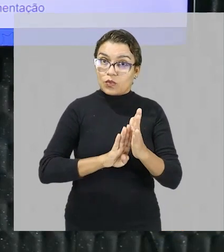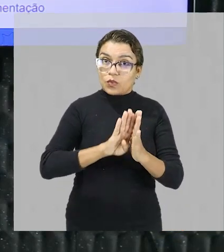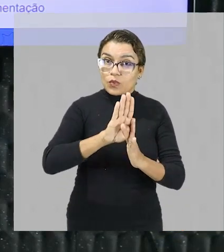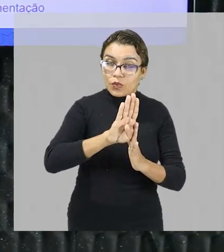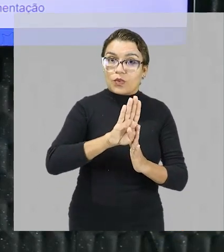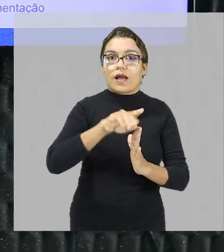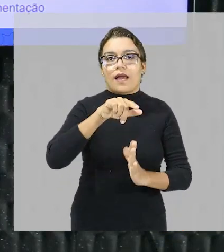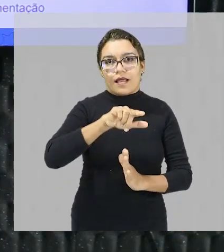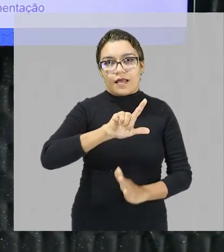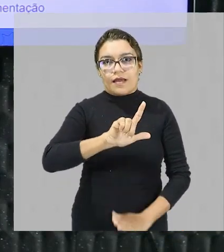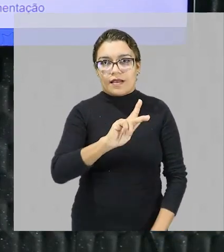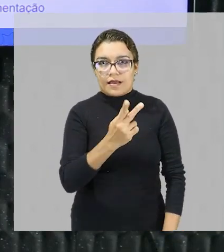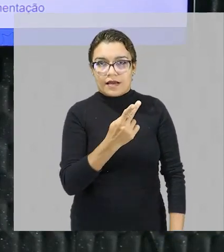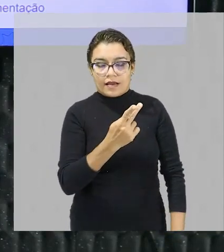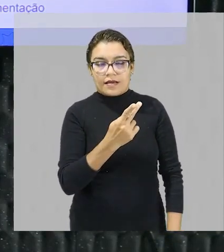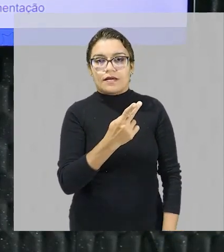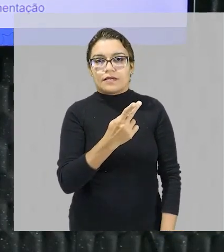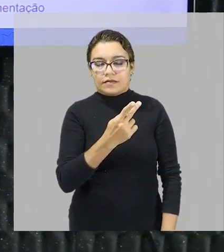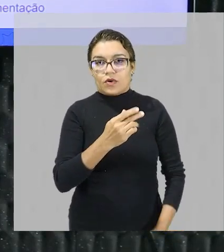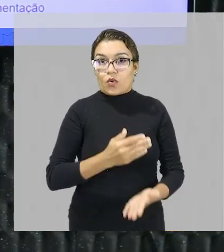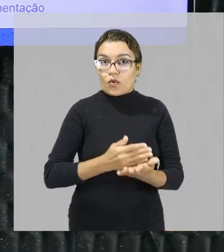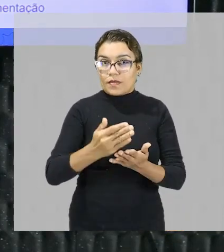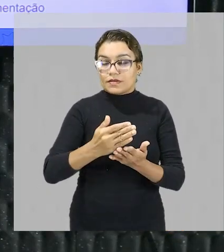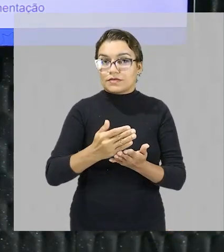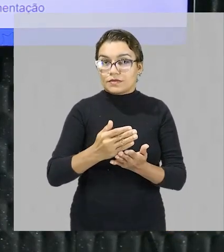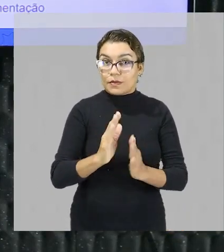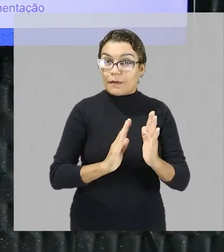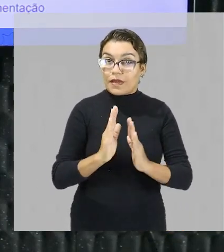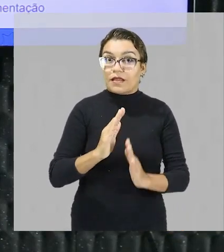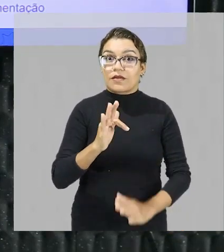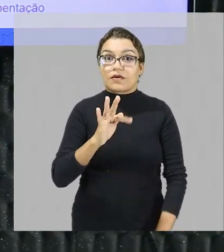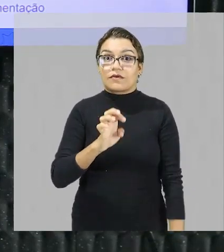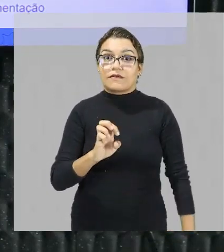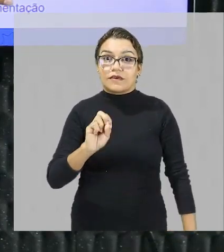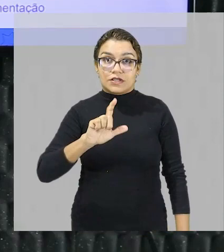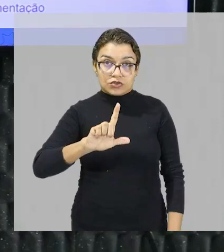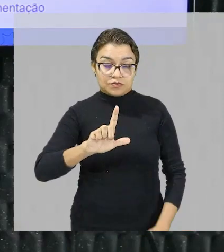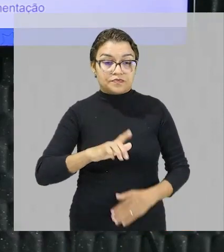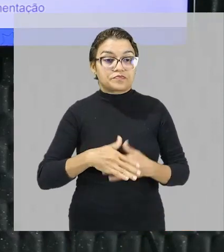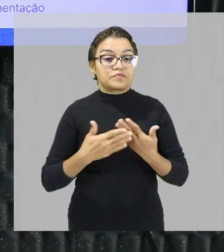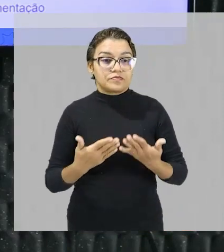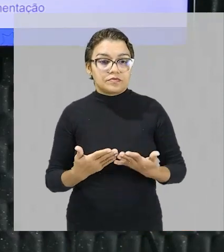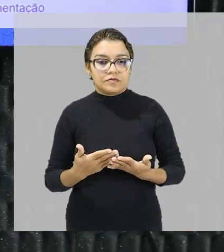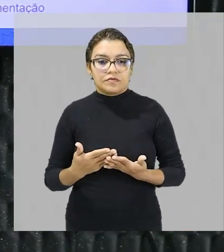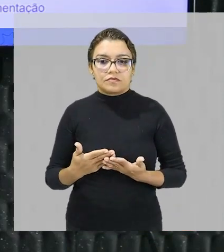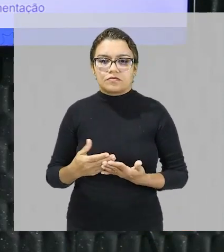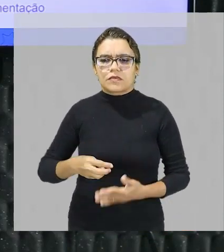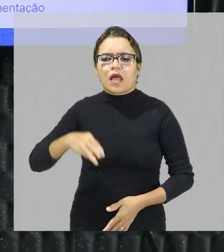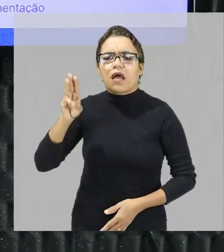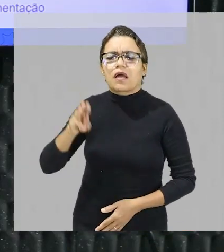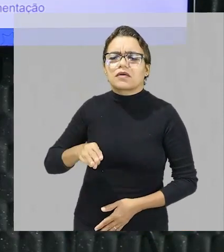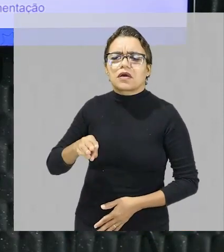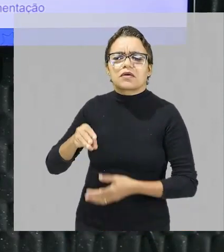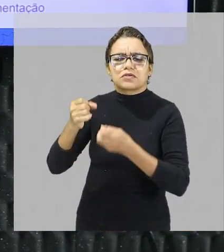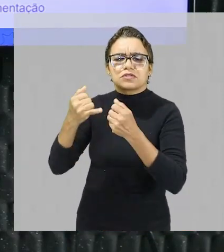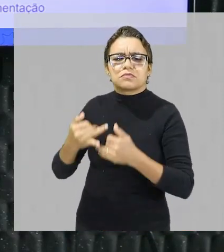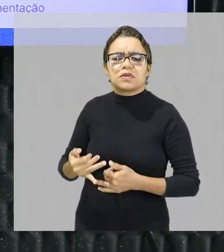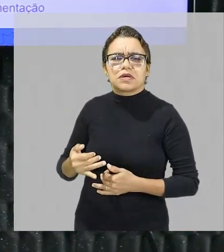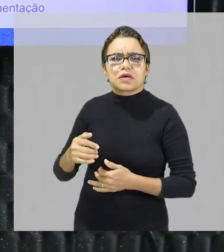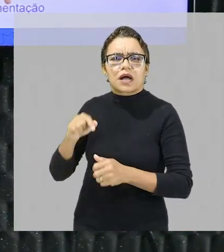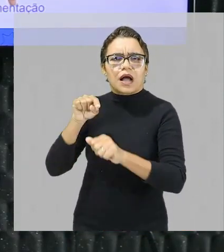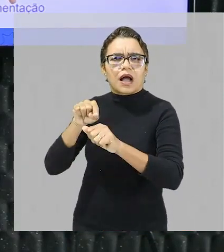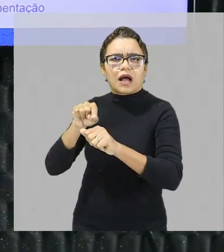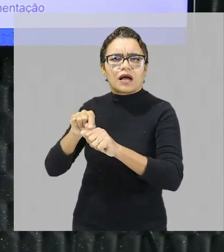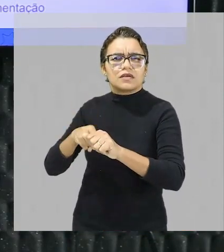LH, ela deveria estar no seu início do período fértil. E ali está dizendo que é quem que está no início do seu período